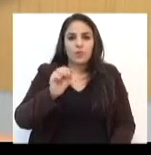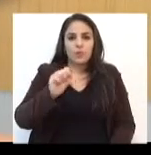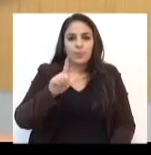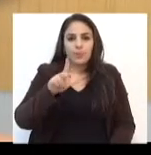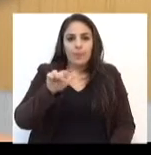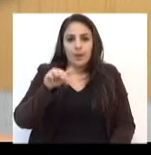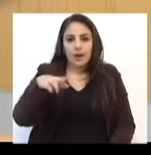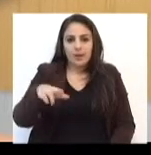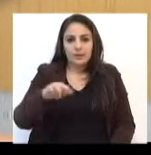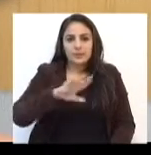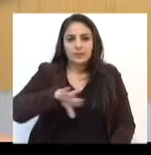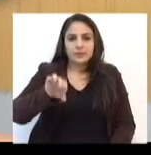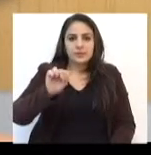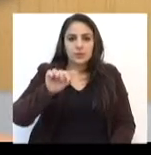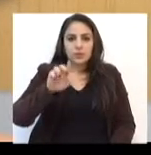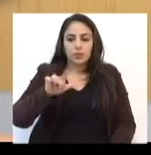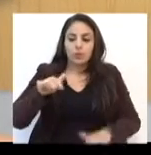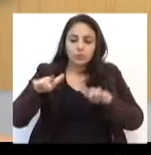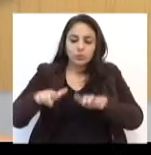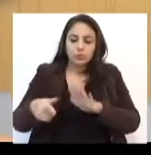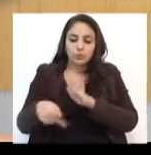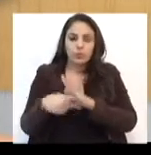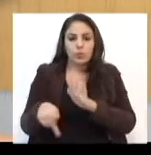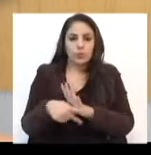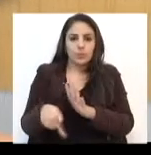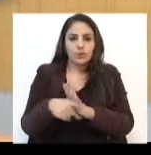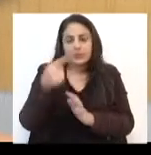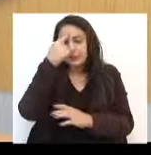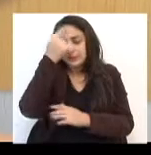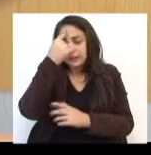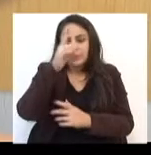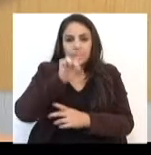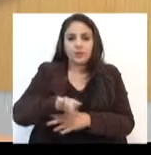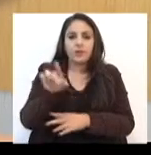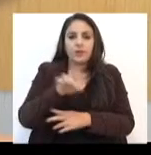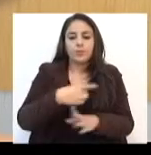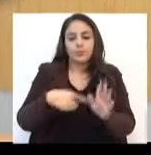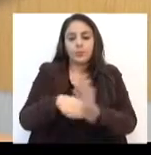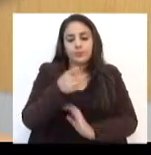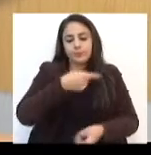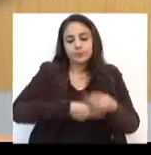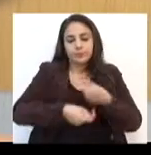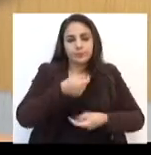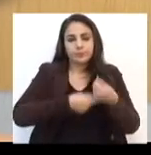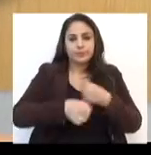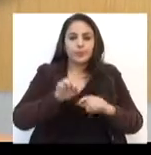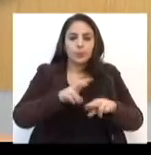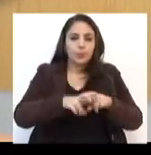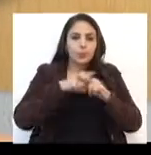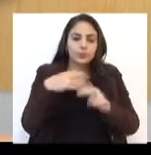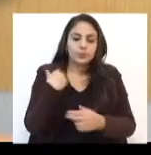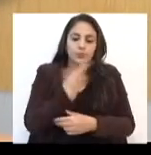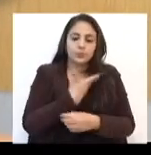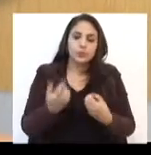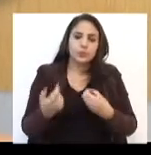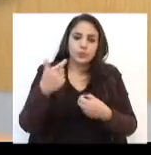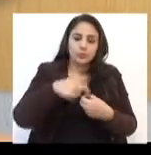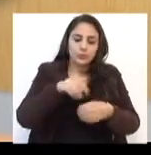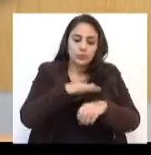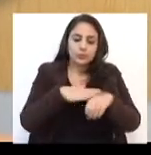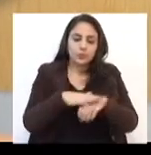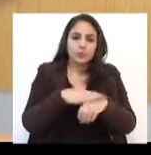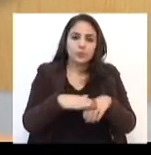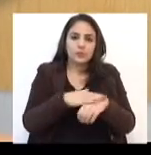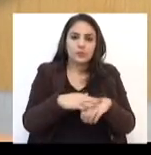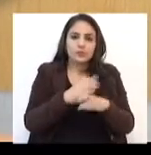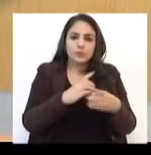um sambódromo. Mas a ideia foi descartada pela administração. Por isso, nós voltamos a conversar